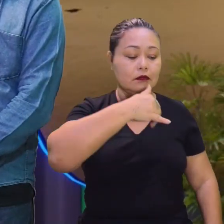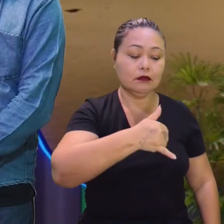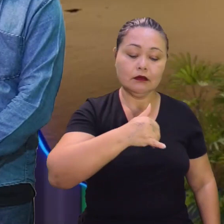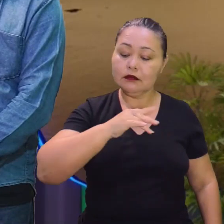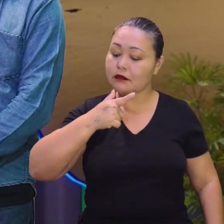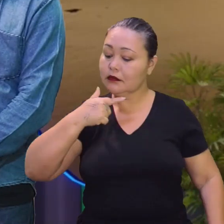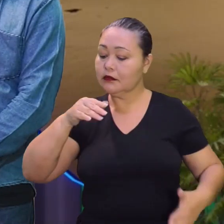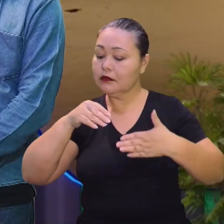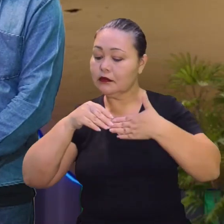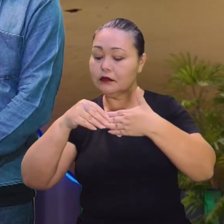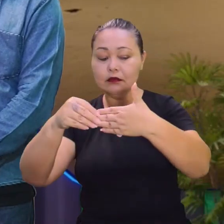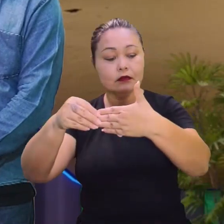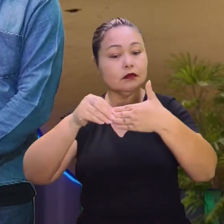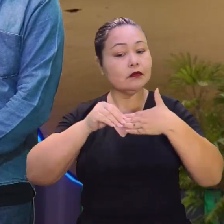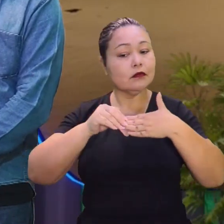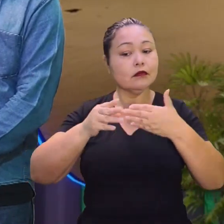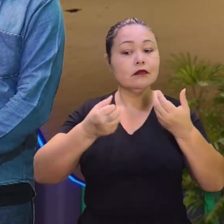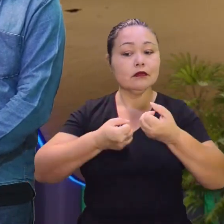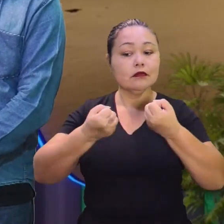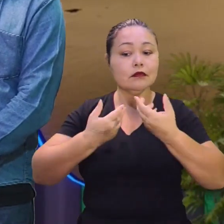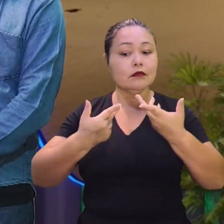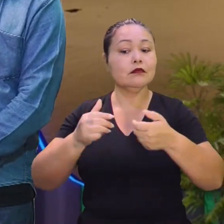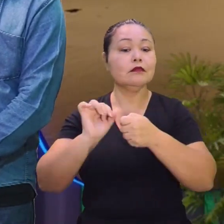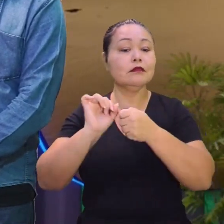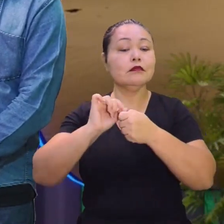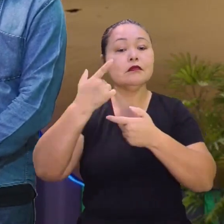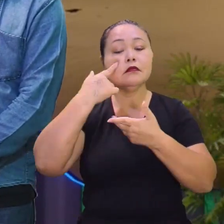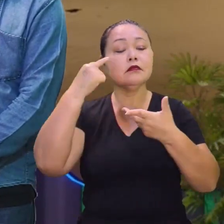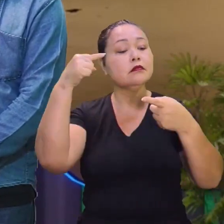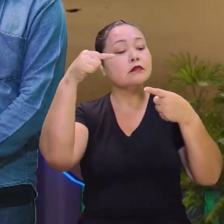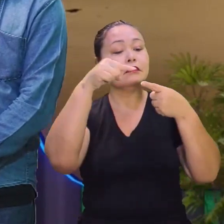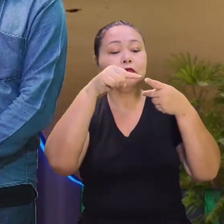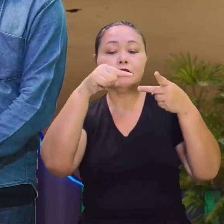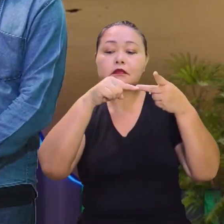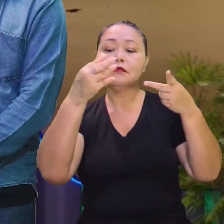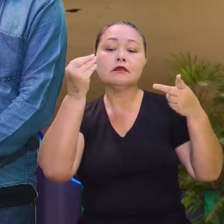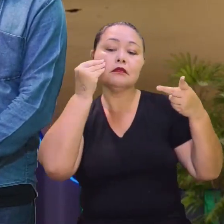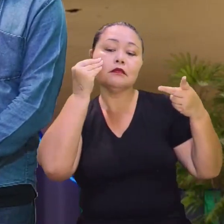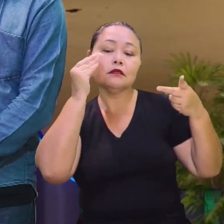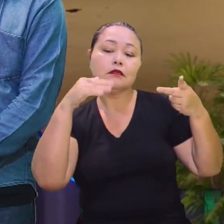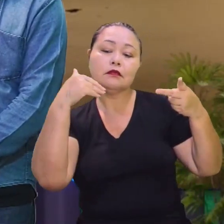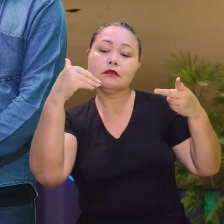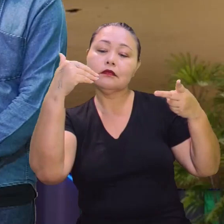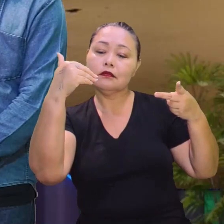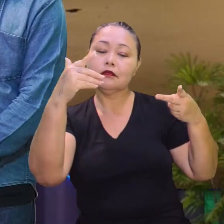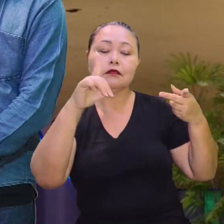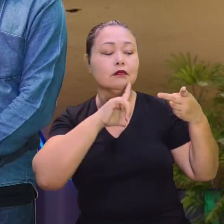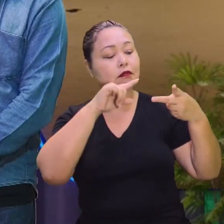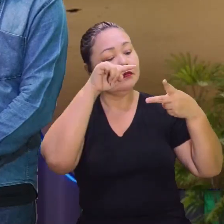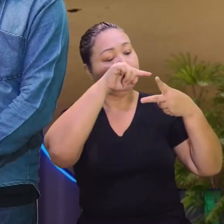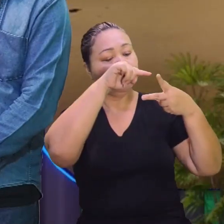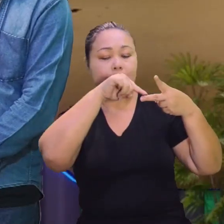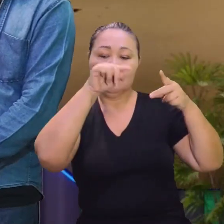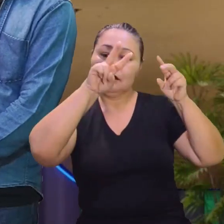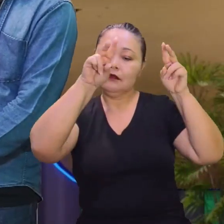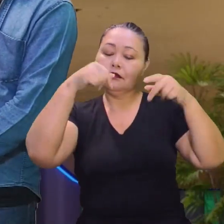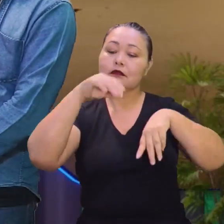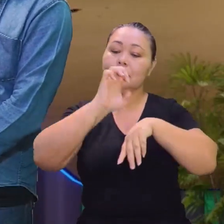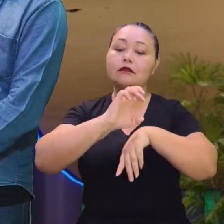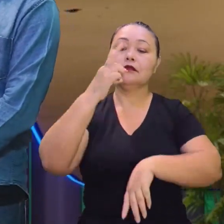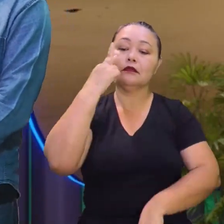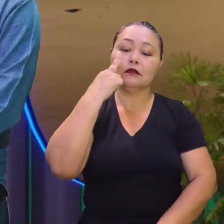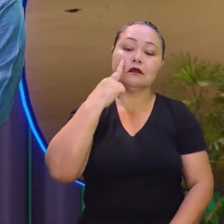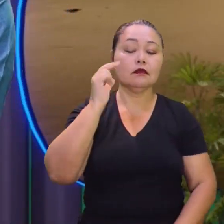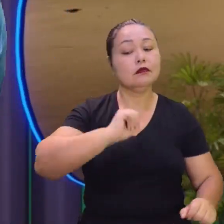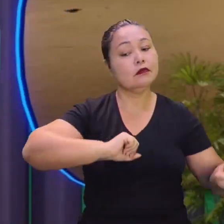energia e no transporte. Beleza? Então, nessa aula, a gente vai verificar todo esse processo de evolução nessas duas temáticas aqui no estado de